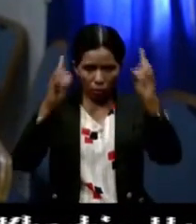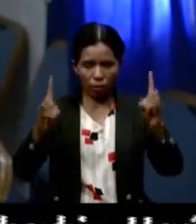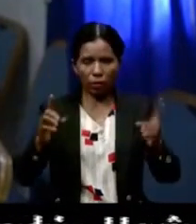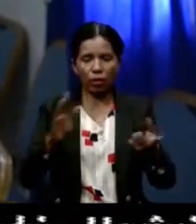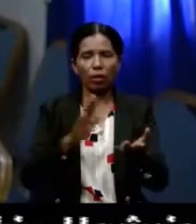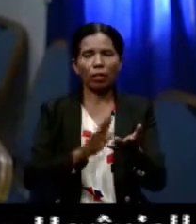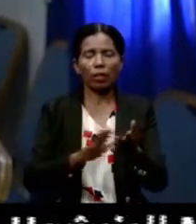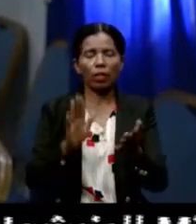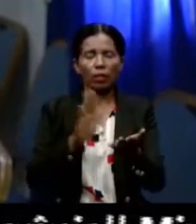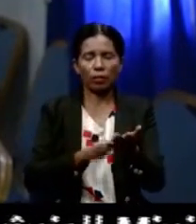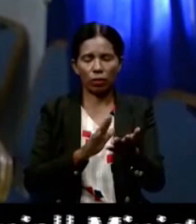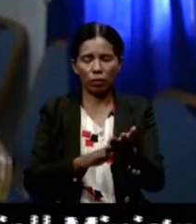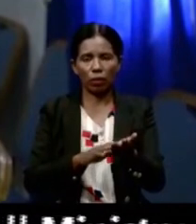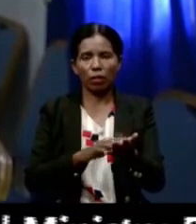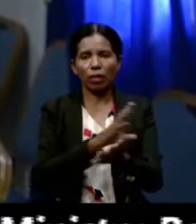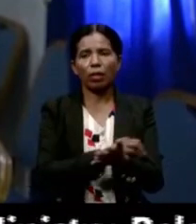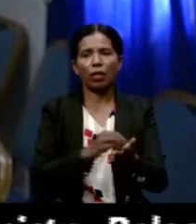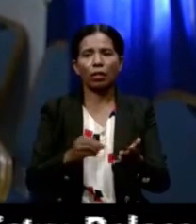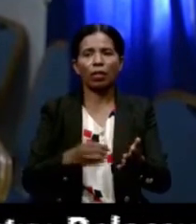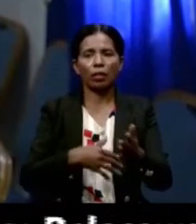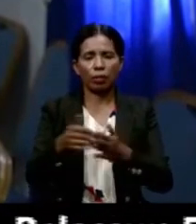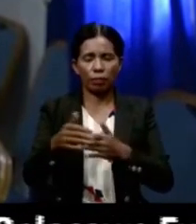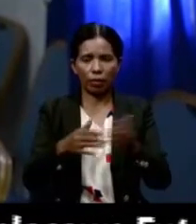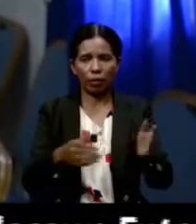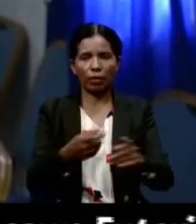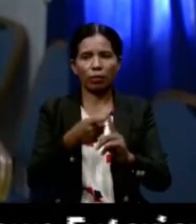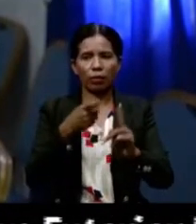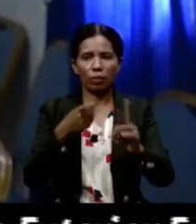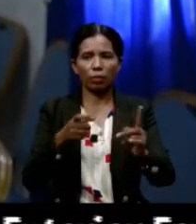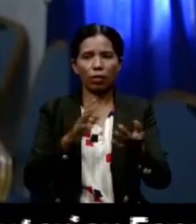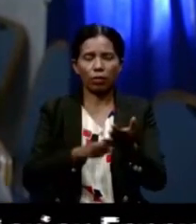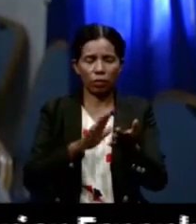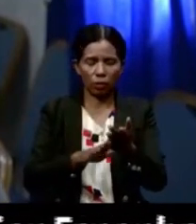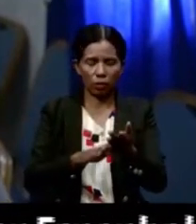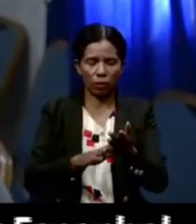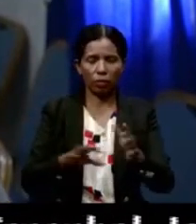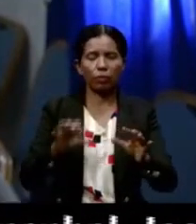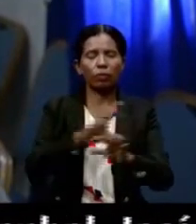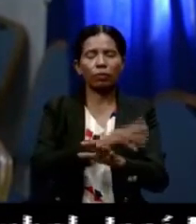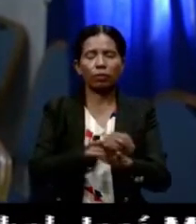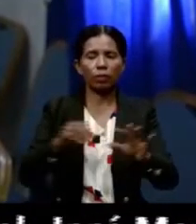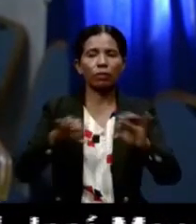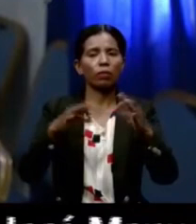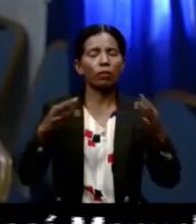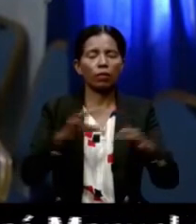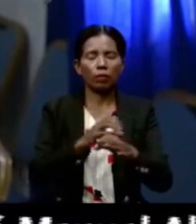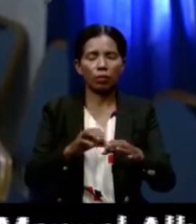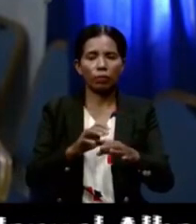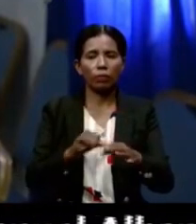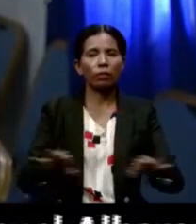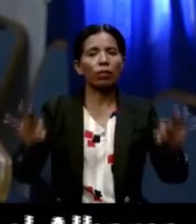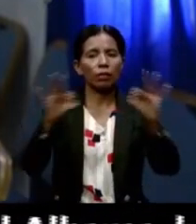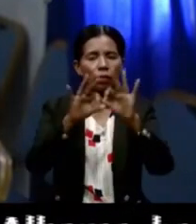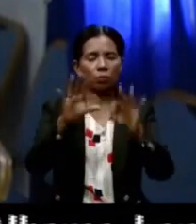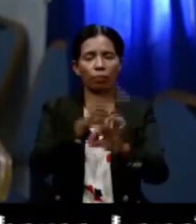fundação então depende ba o se fundação mas decide lá o reitor então